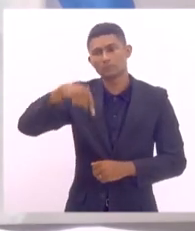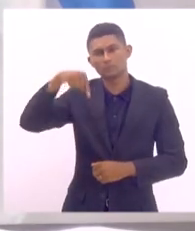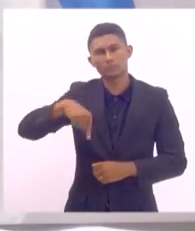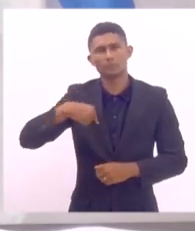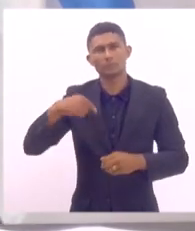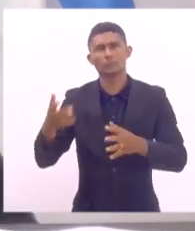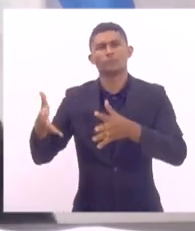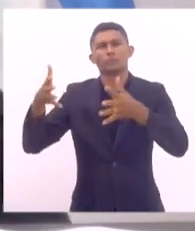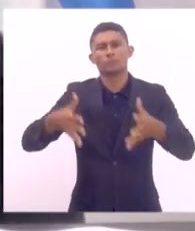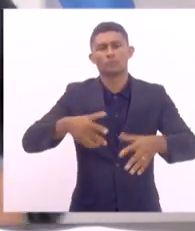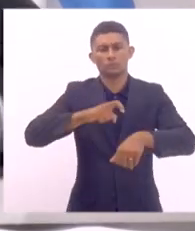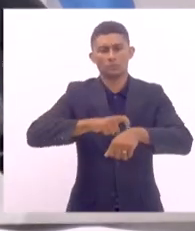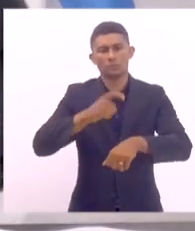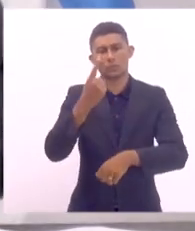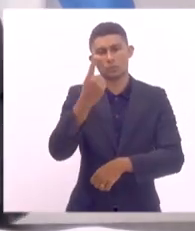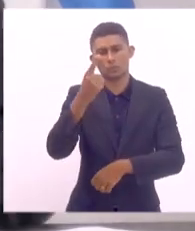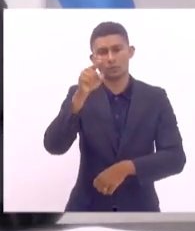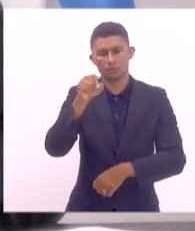era 1h15.